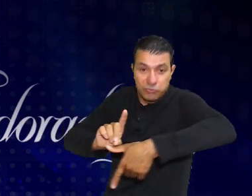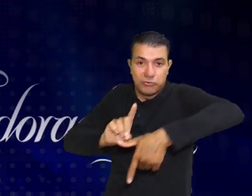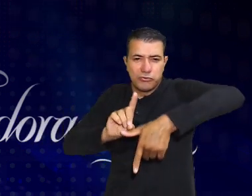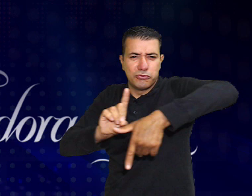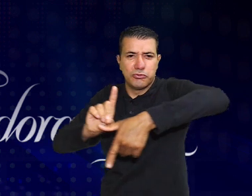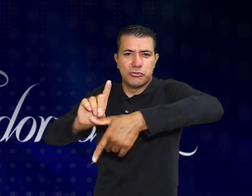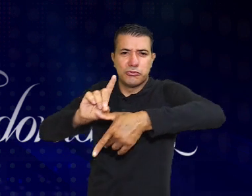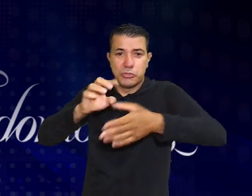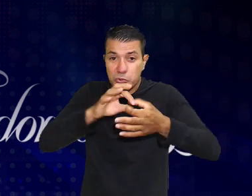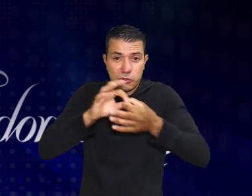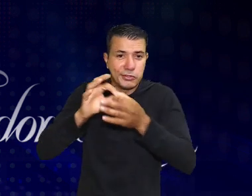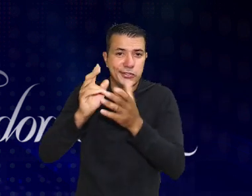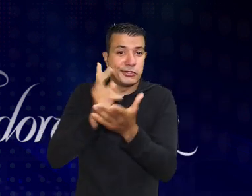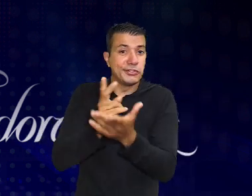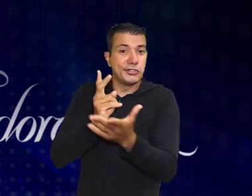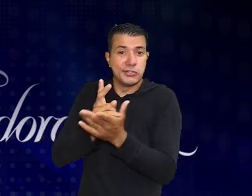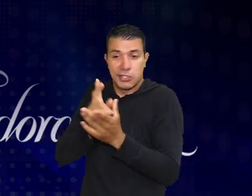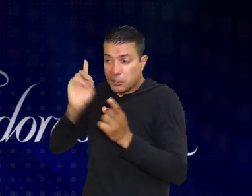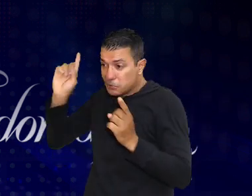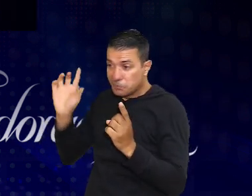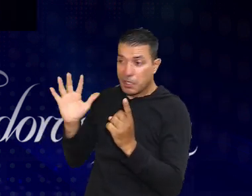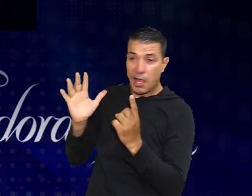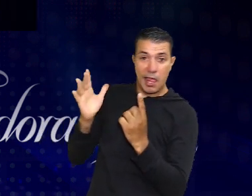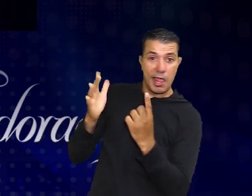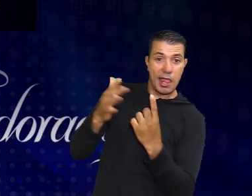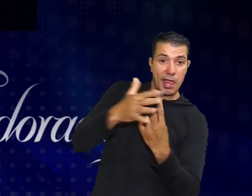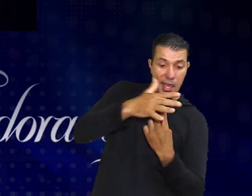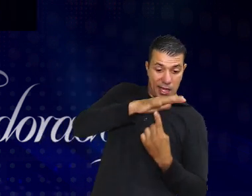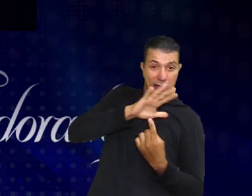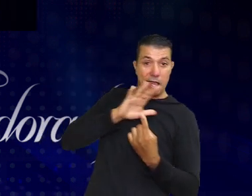de bênçãos me cercará.